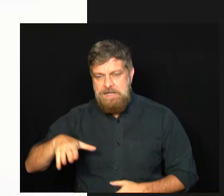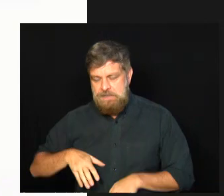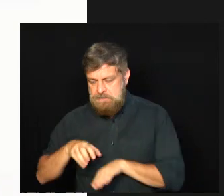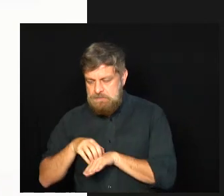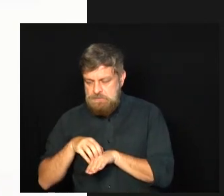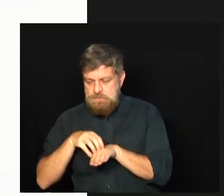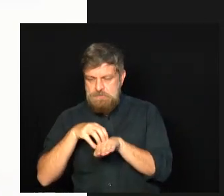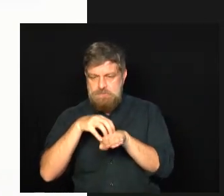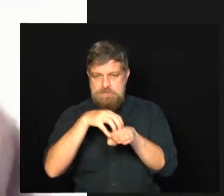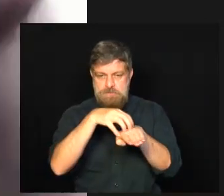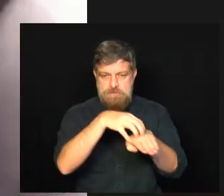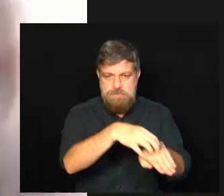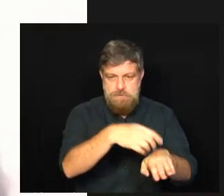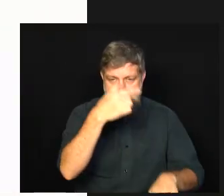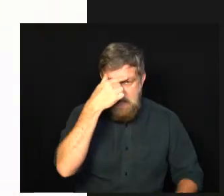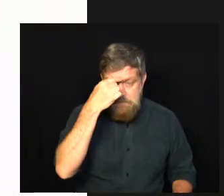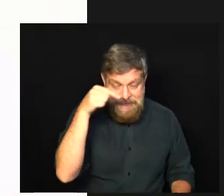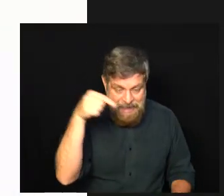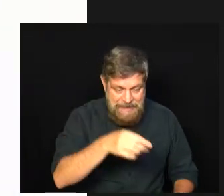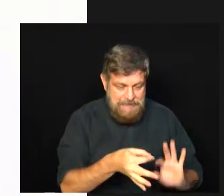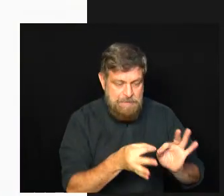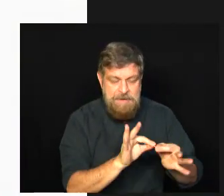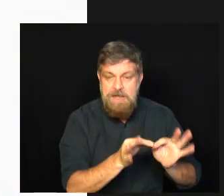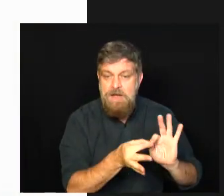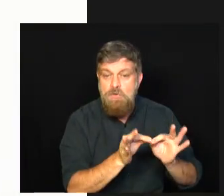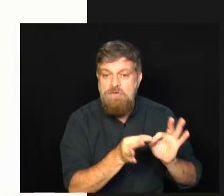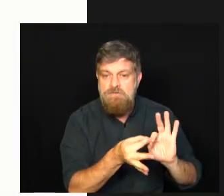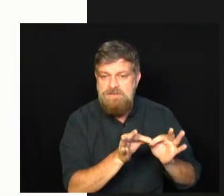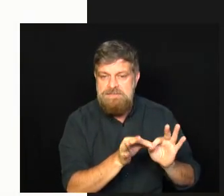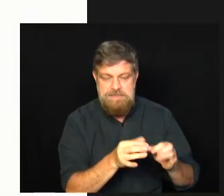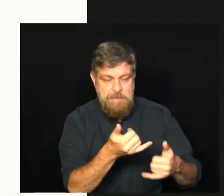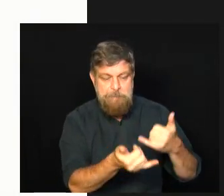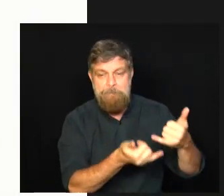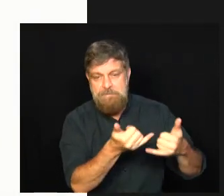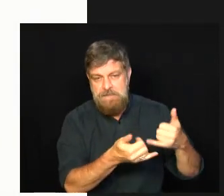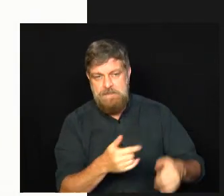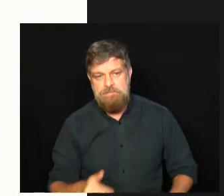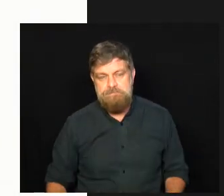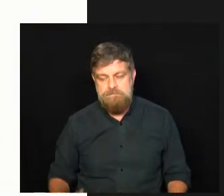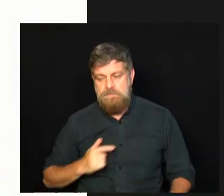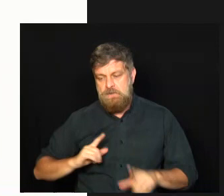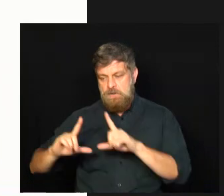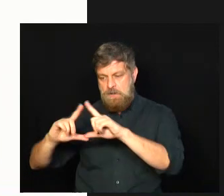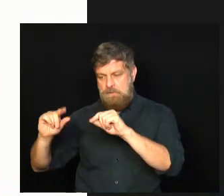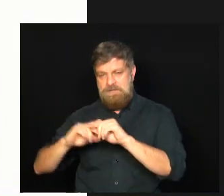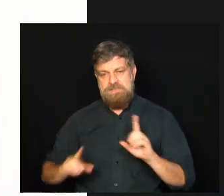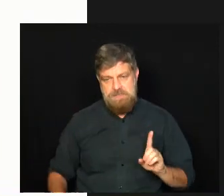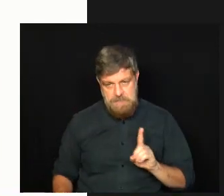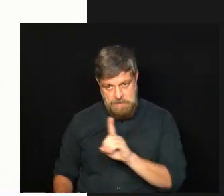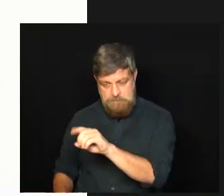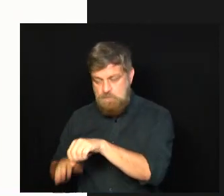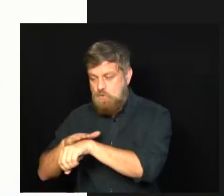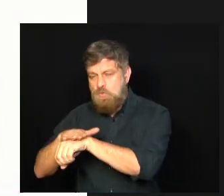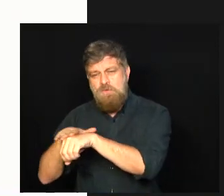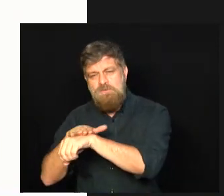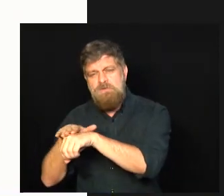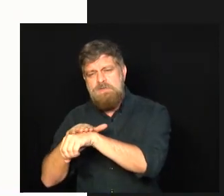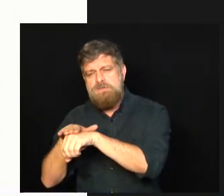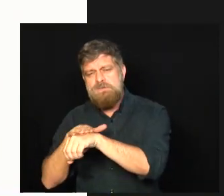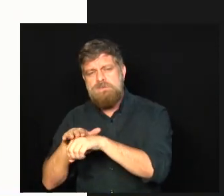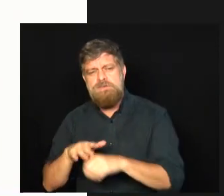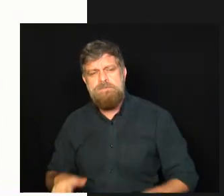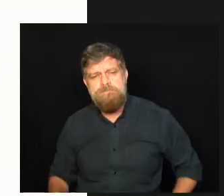para a universidade, para a oficina Preservar Brincando. Fui a Brasília, falei,